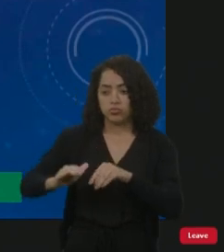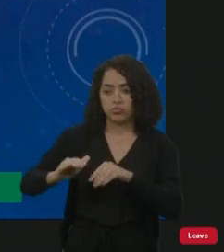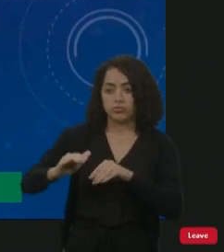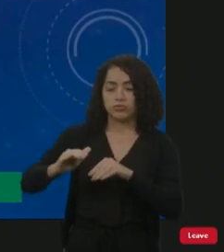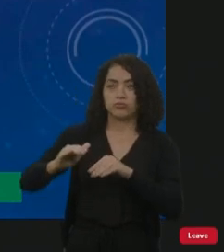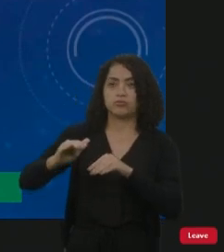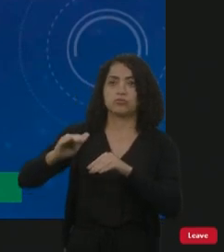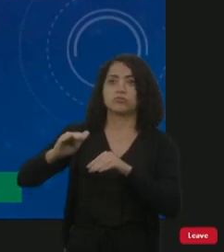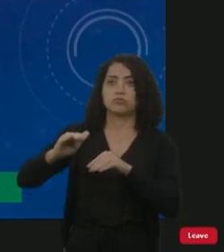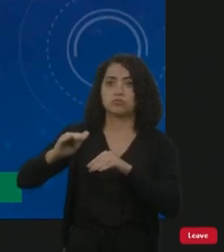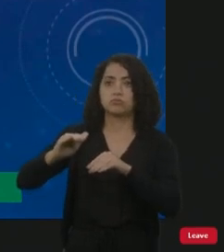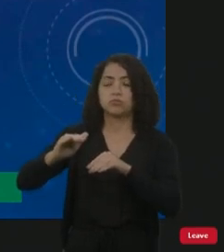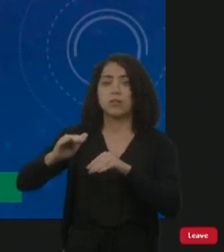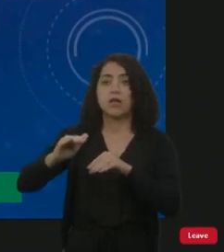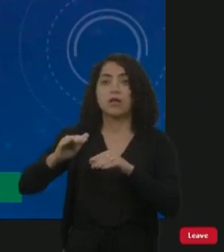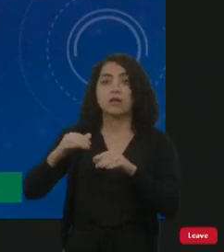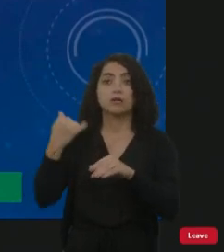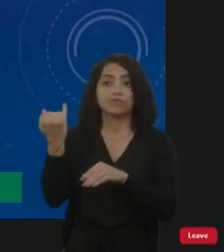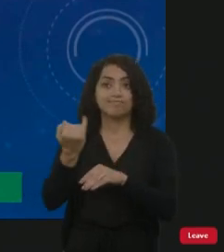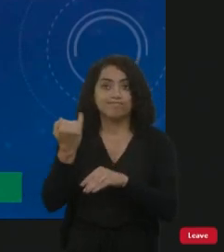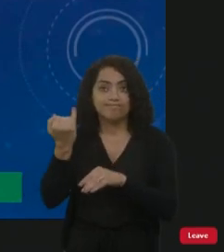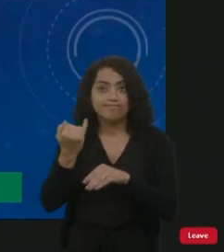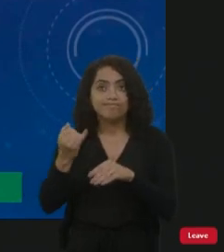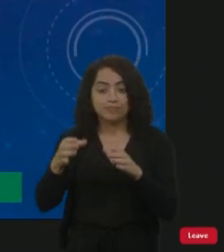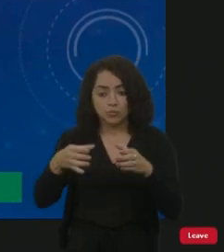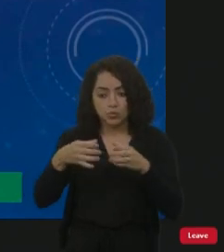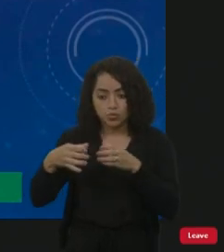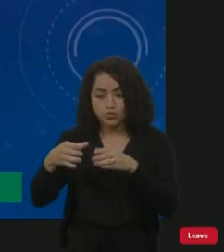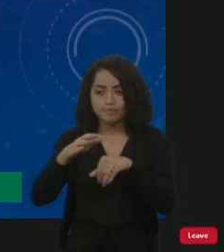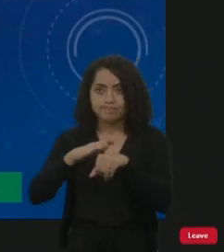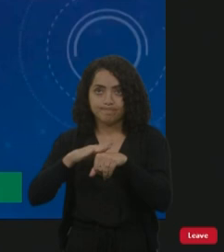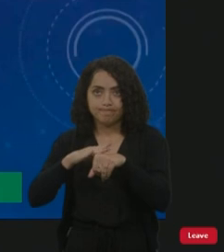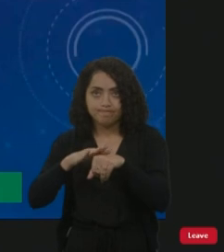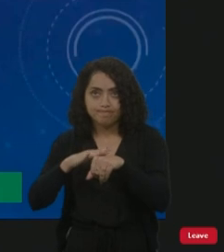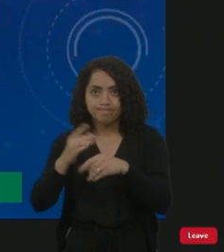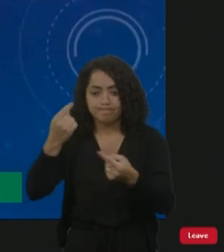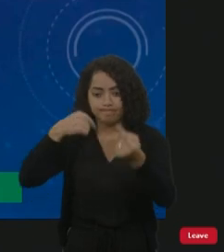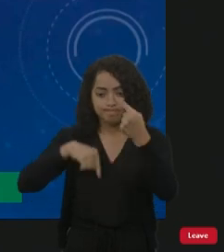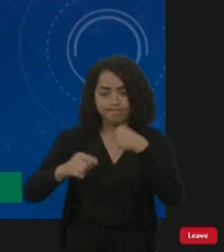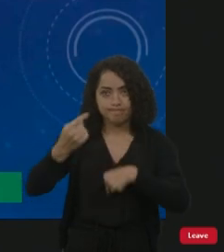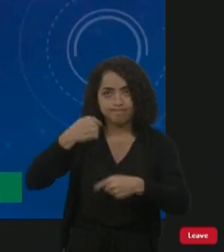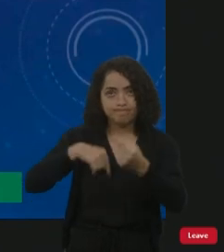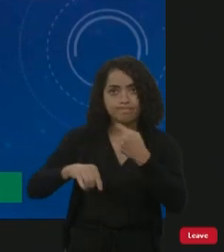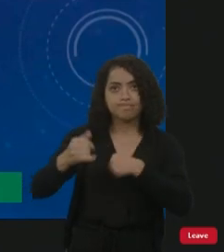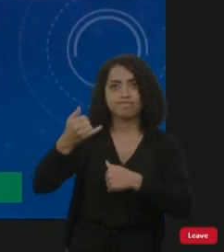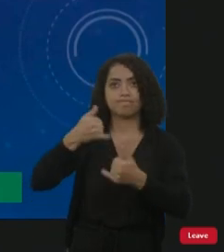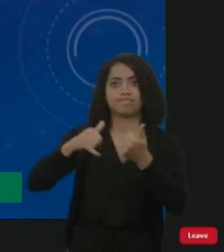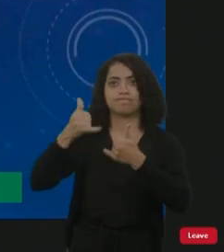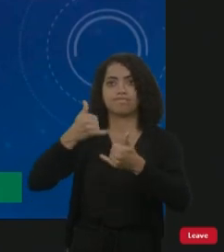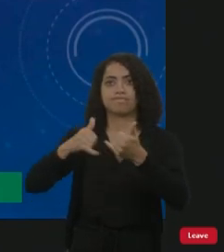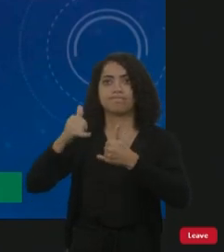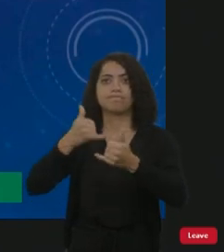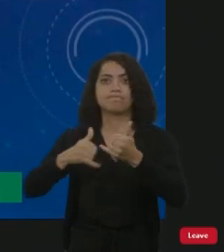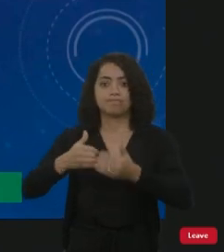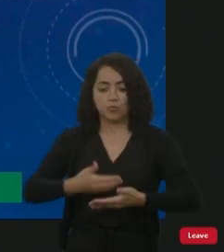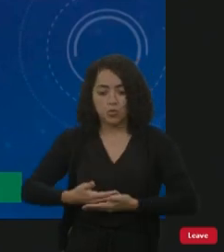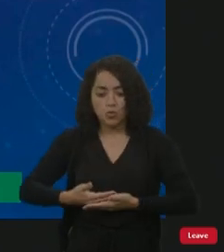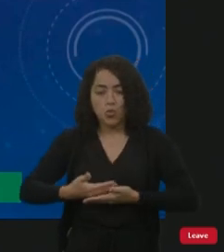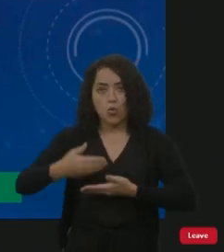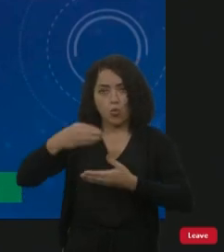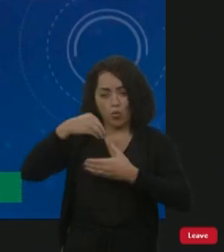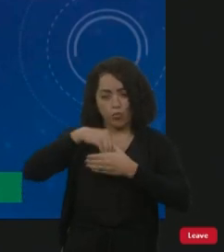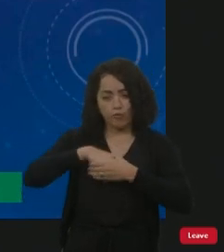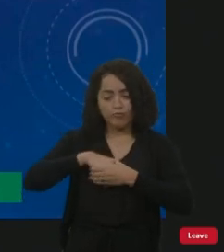muito importante para esse grupo de doenças, né? A gente está falando de metabolismo de energia, e o feto gasta muita energia para